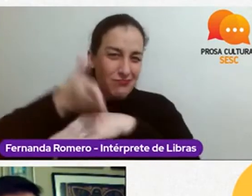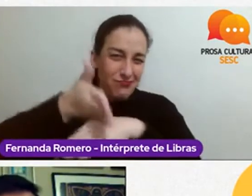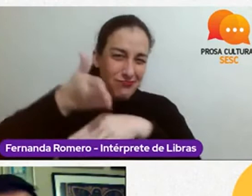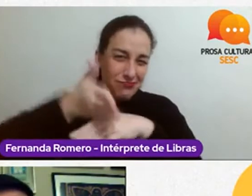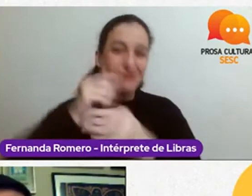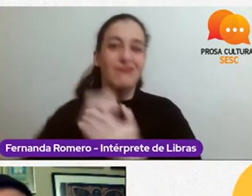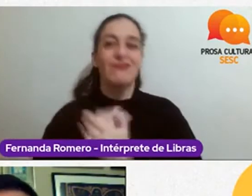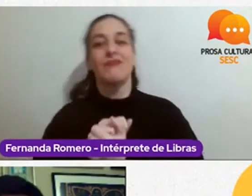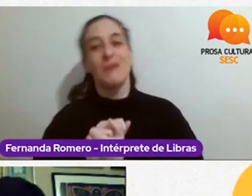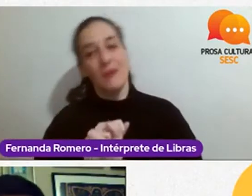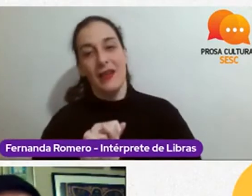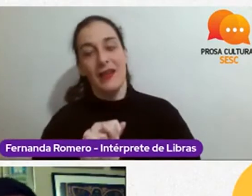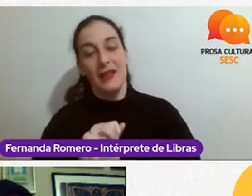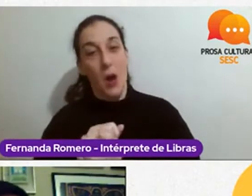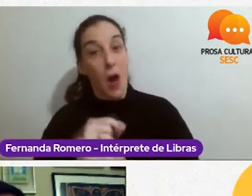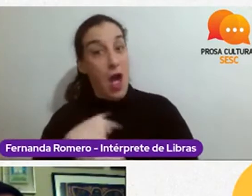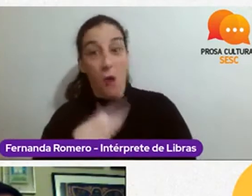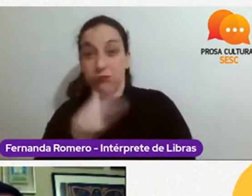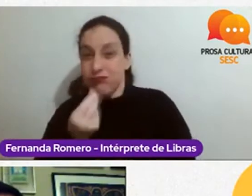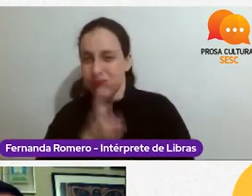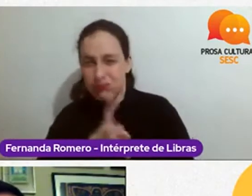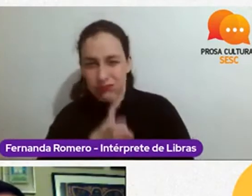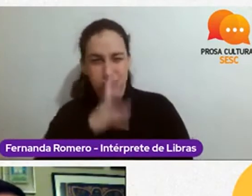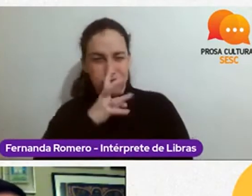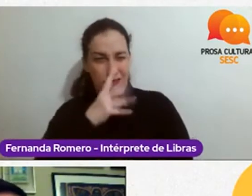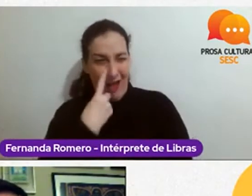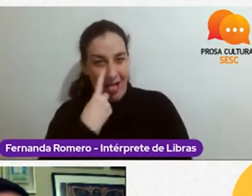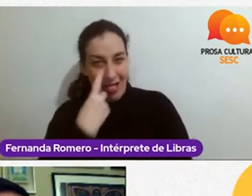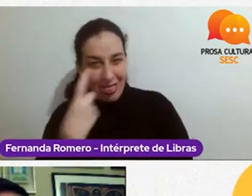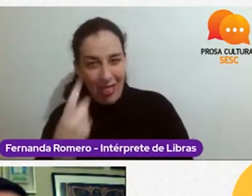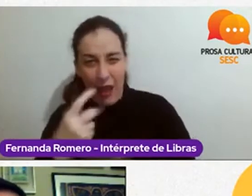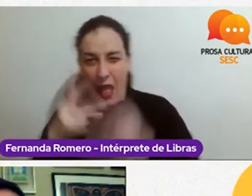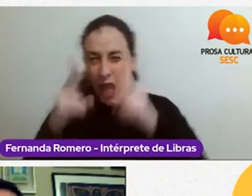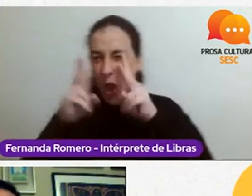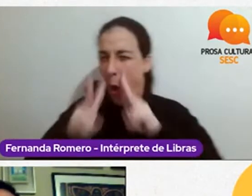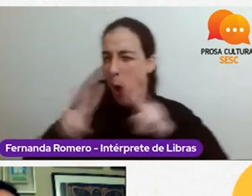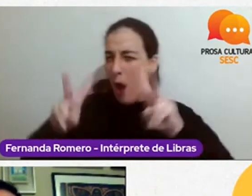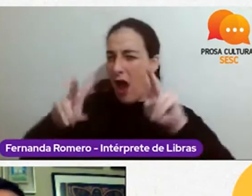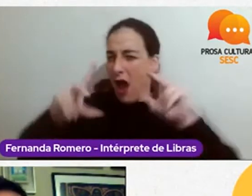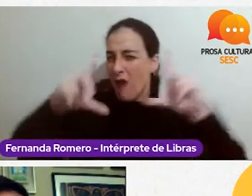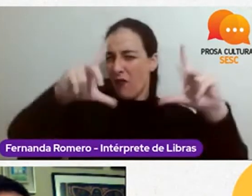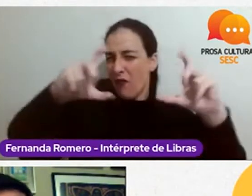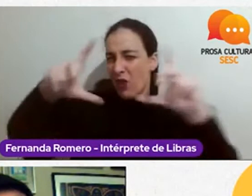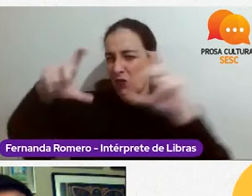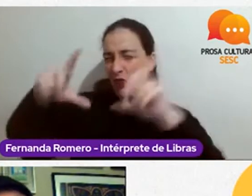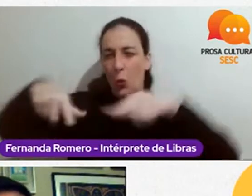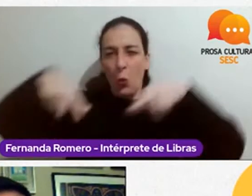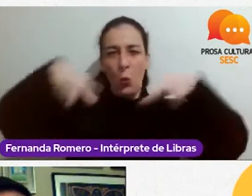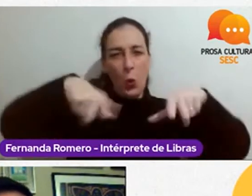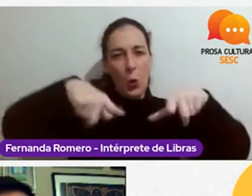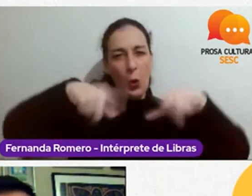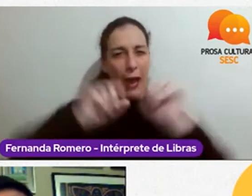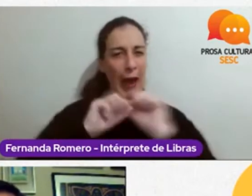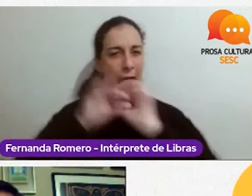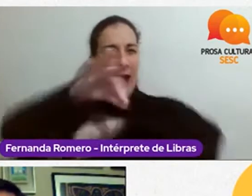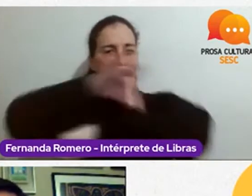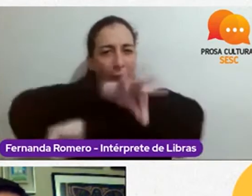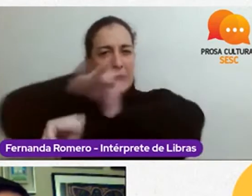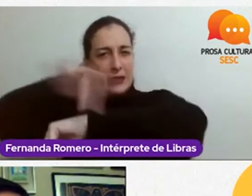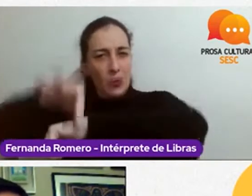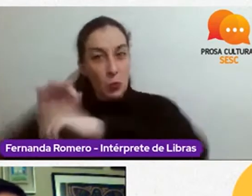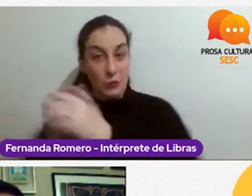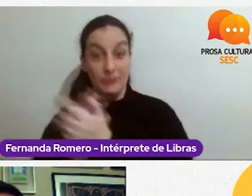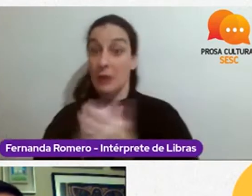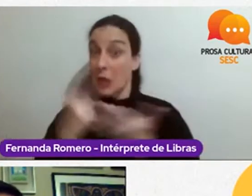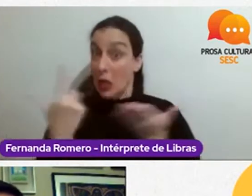Então, me encanta, me interessa sempre olhar e registrar espaços, arquitetura, fazeres e tal. E a questão do livro que tu